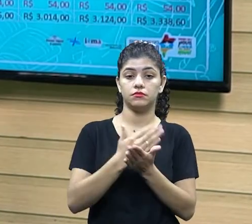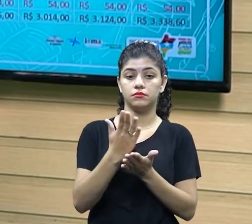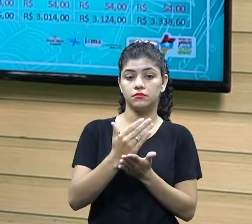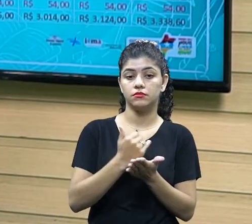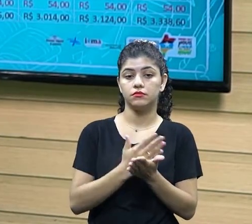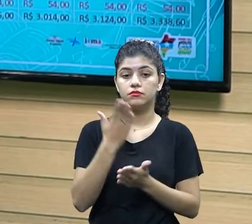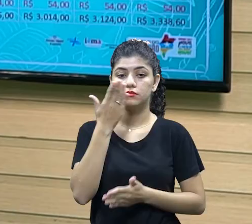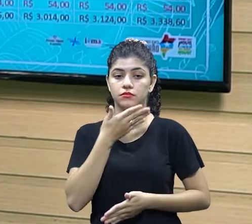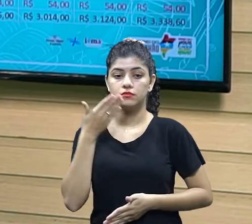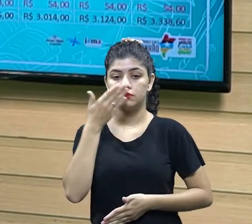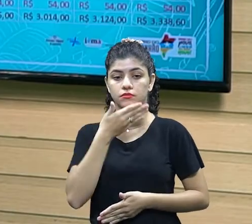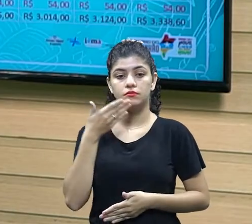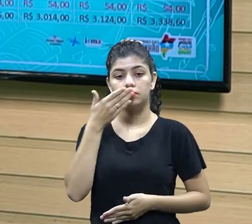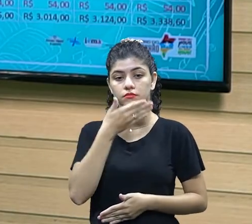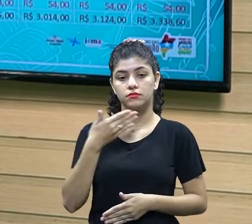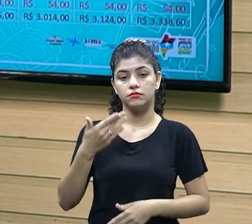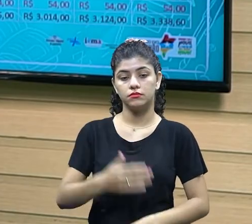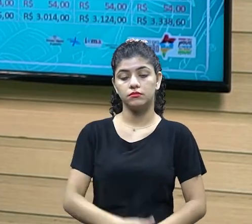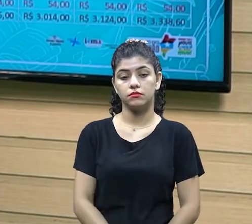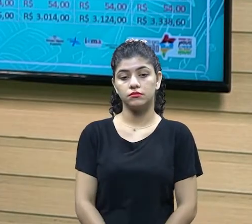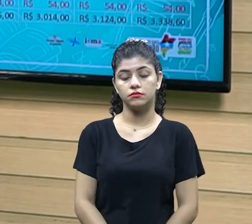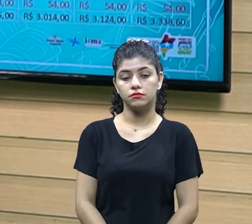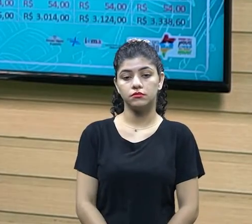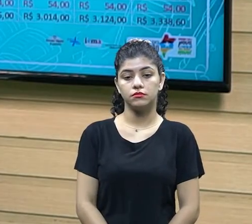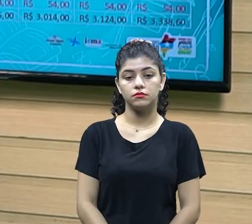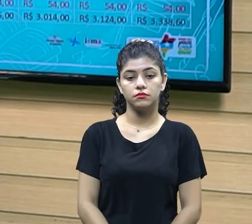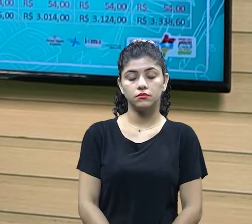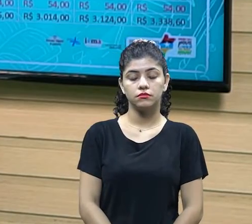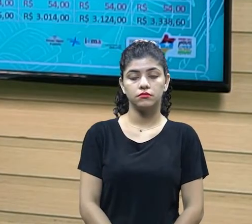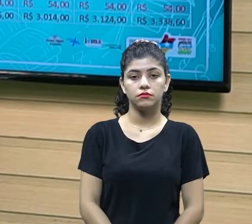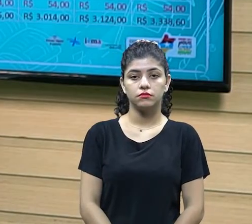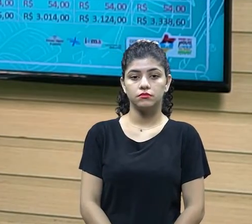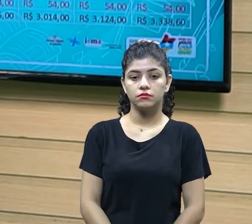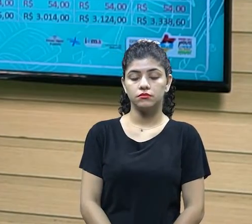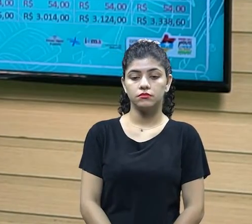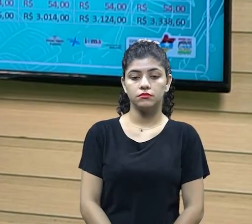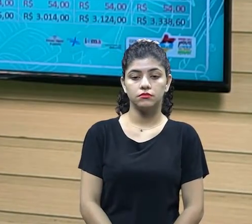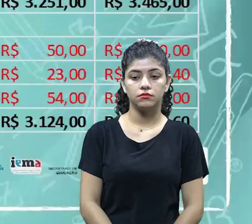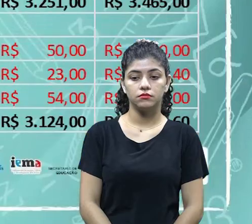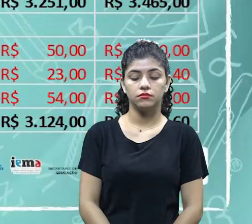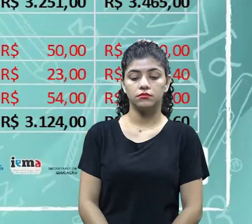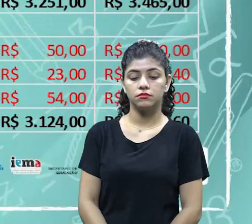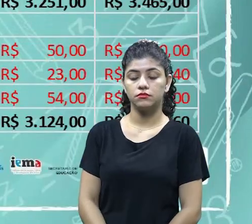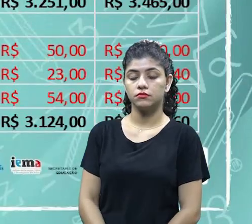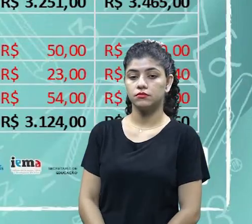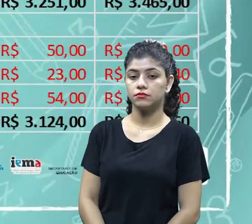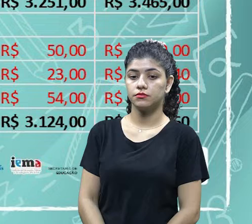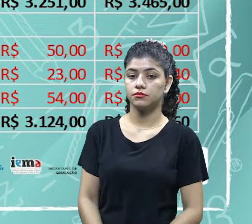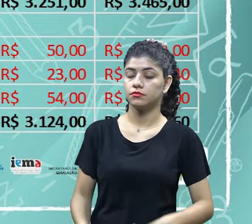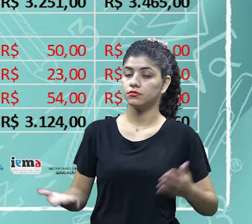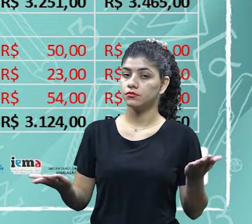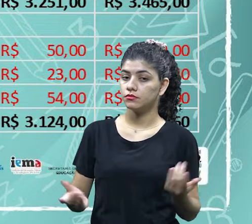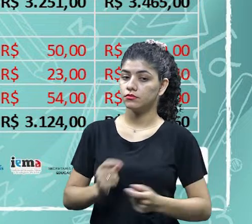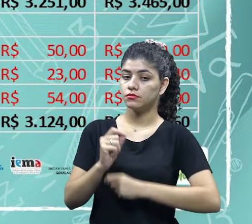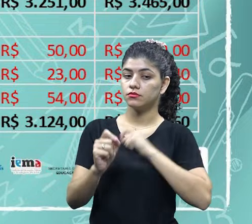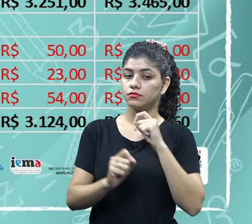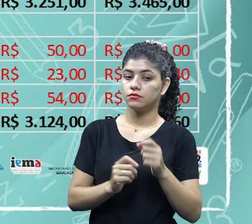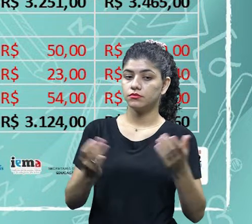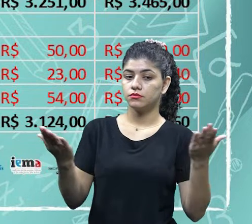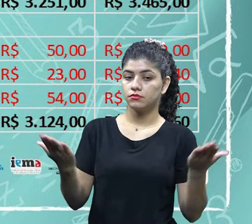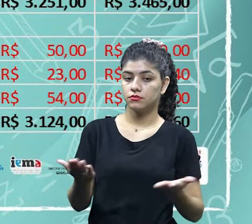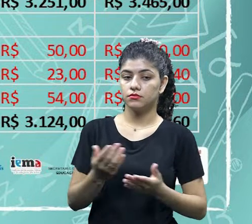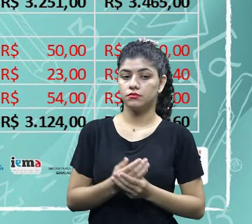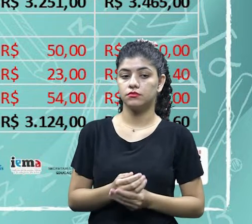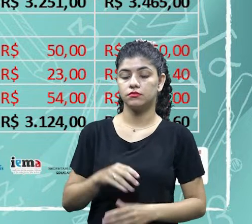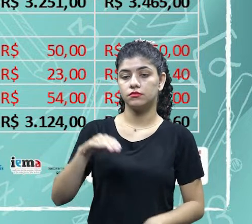e salgados, fazendo bolos e tortas. Então, no caso, aqui nós classificamos